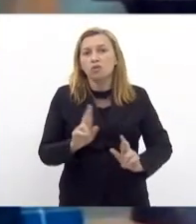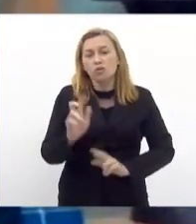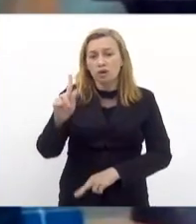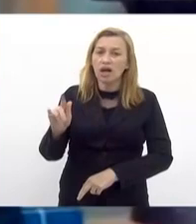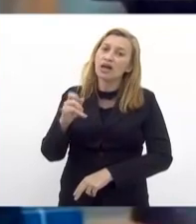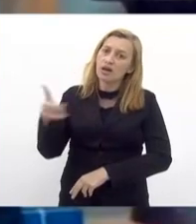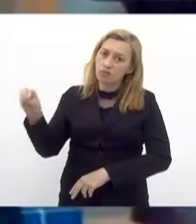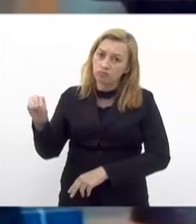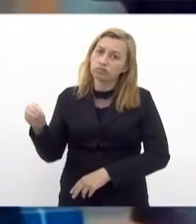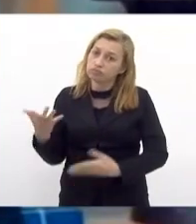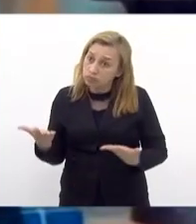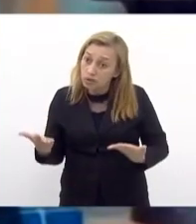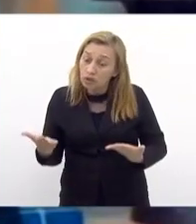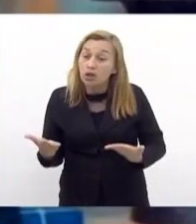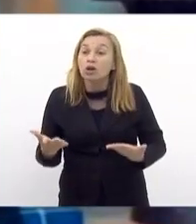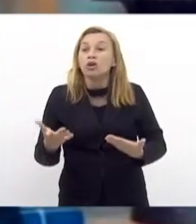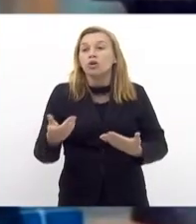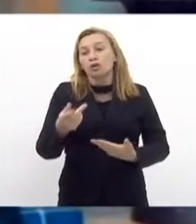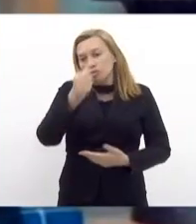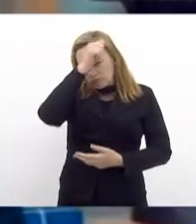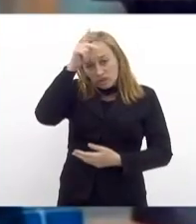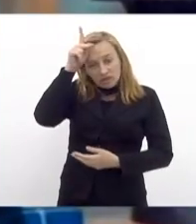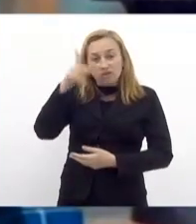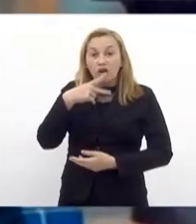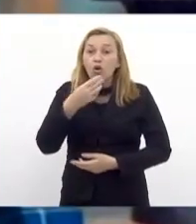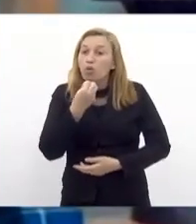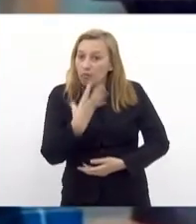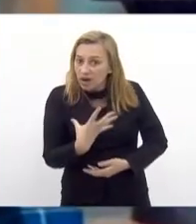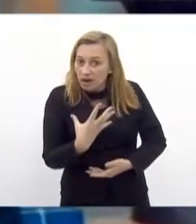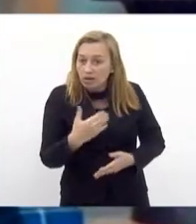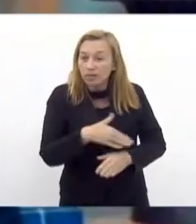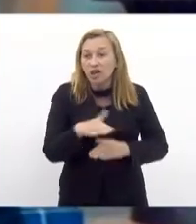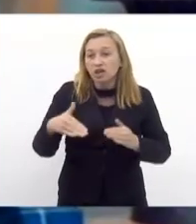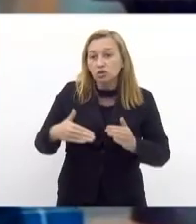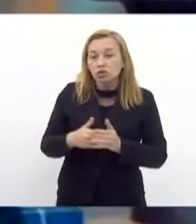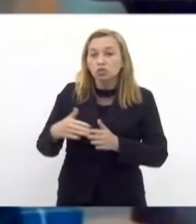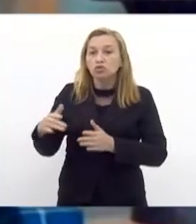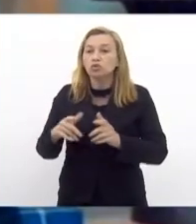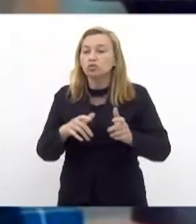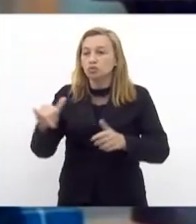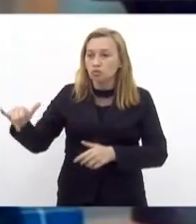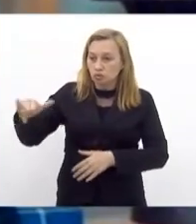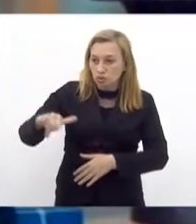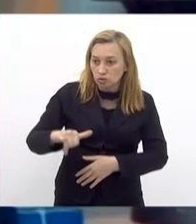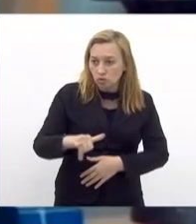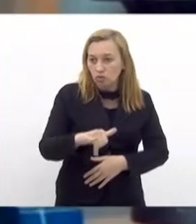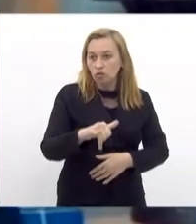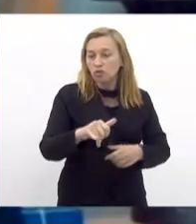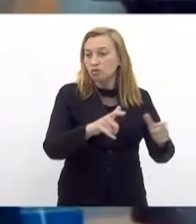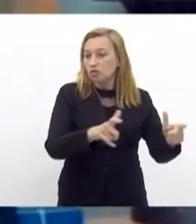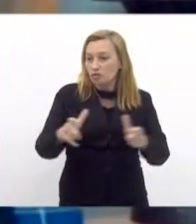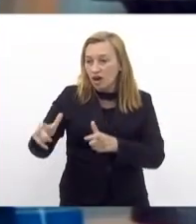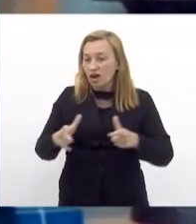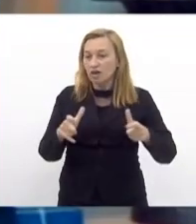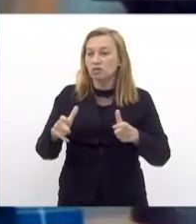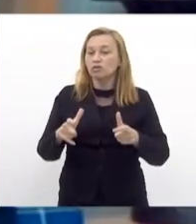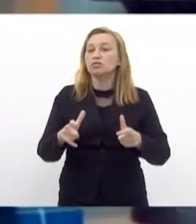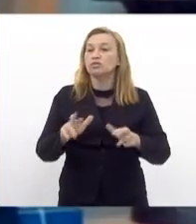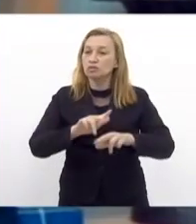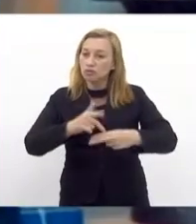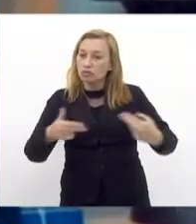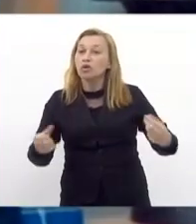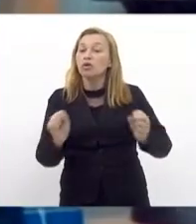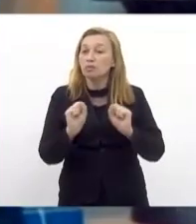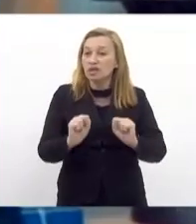Galeão. Como o prefeito colocou muito bem, para que dois aeroportos, né, o multi-aeroporto, como se coloca, nós temos que